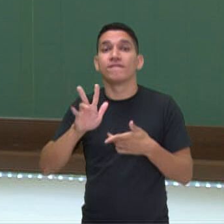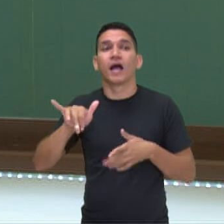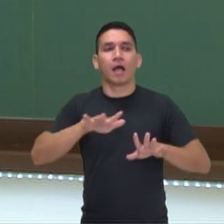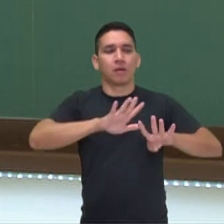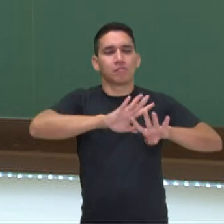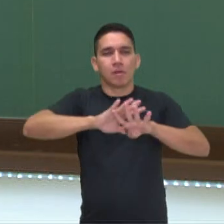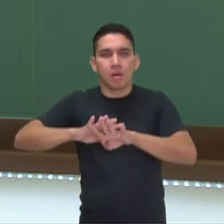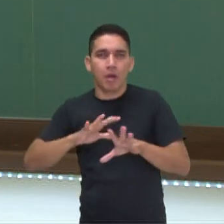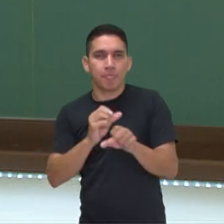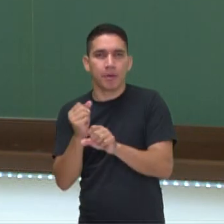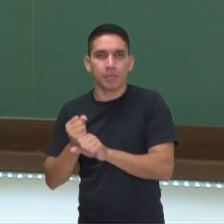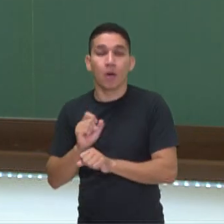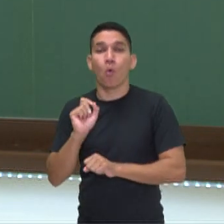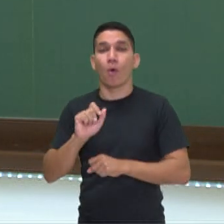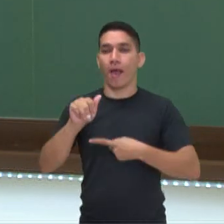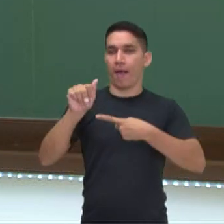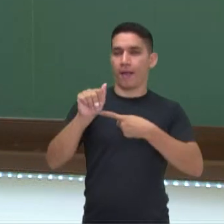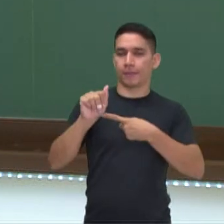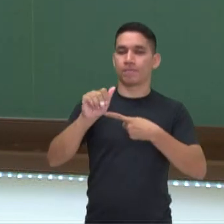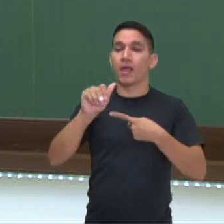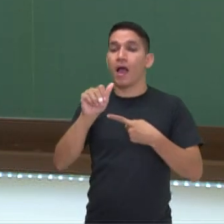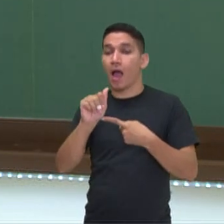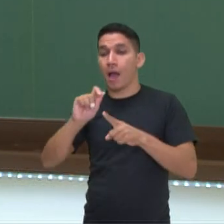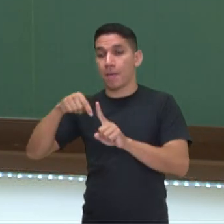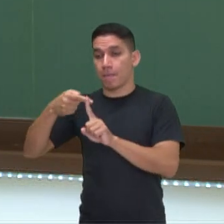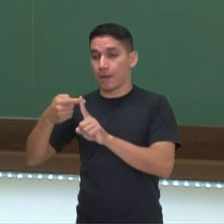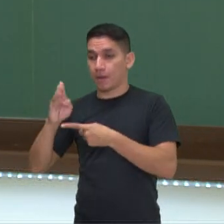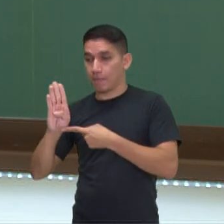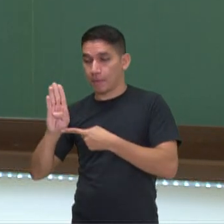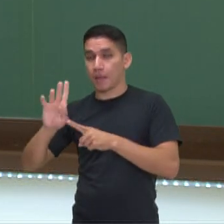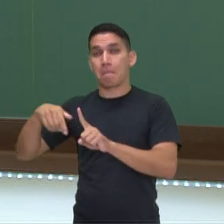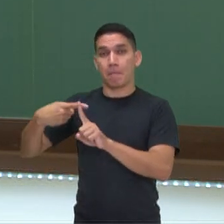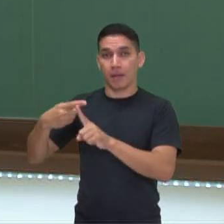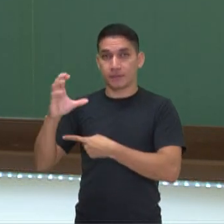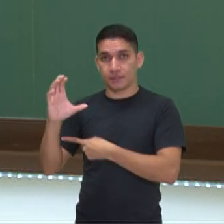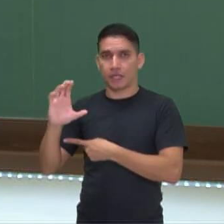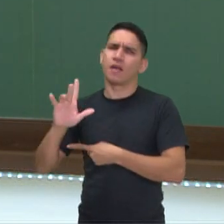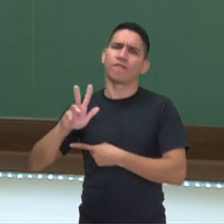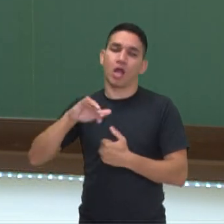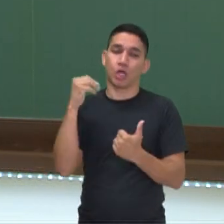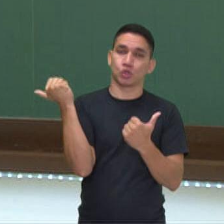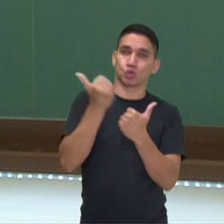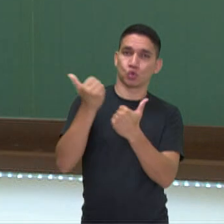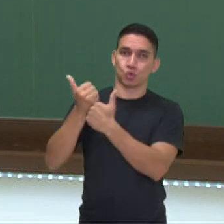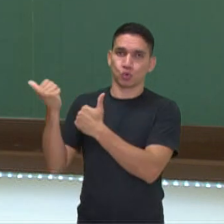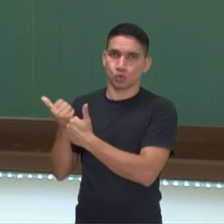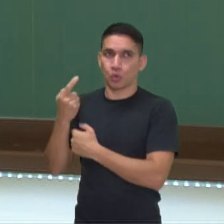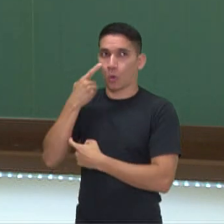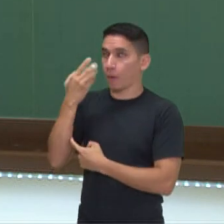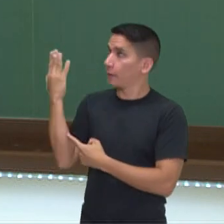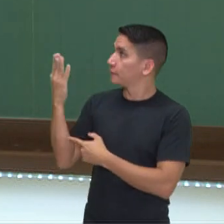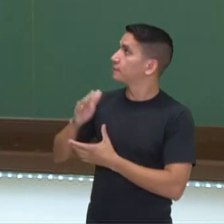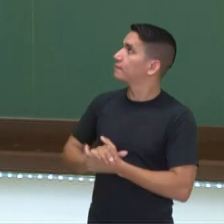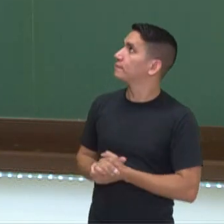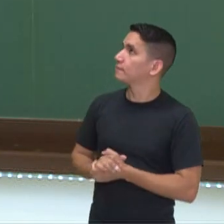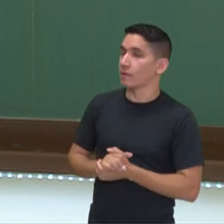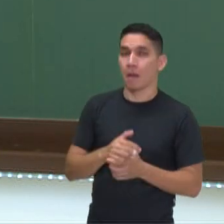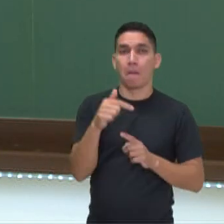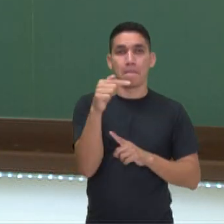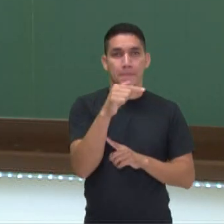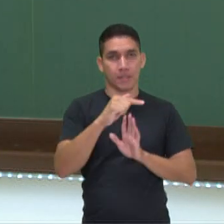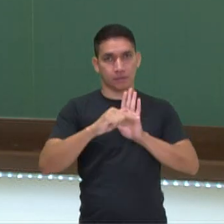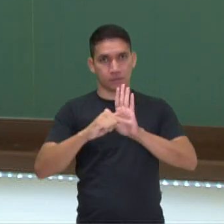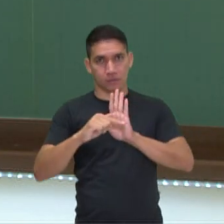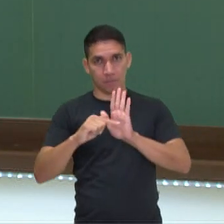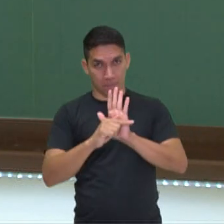continhas. Então, na letra A eu tenho A mais B mais C. Então, vou substituir o A por menos 7, o B por